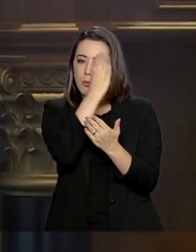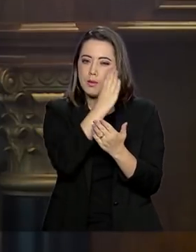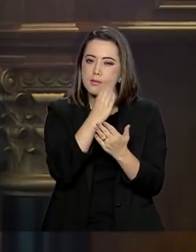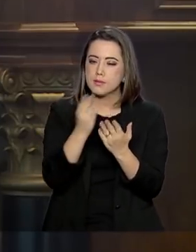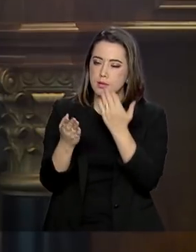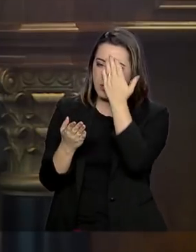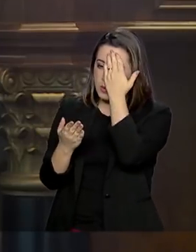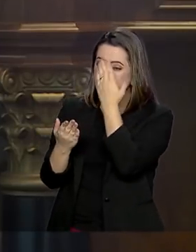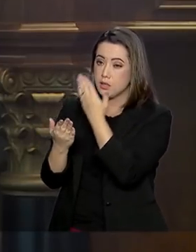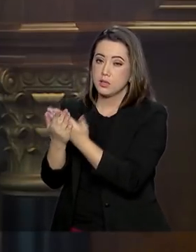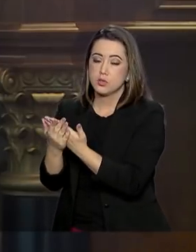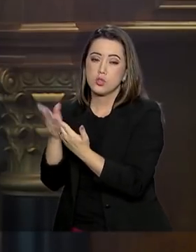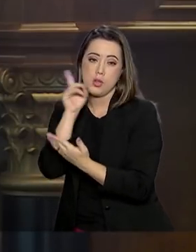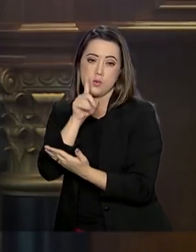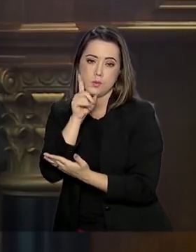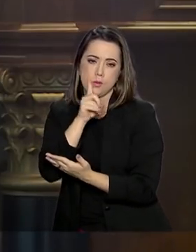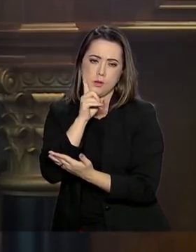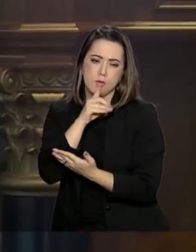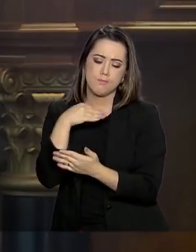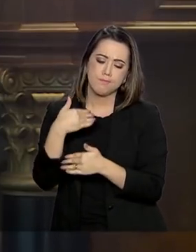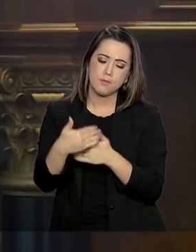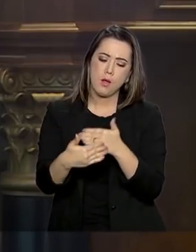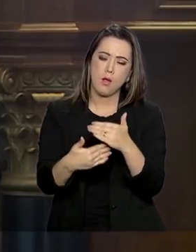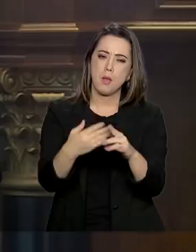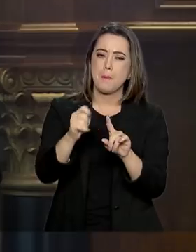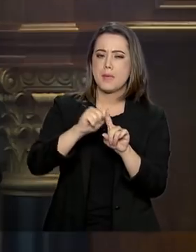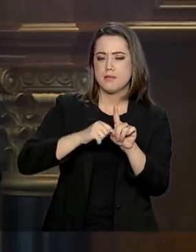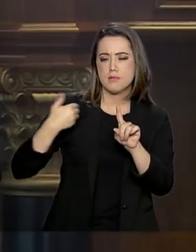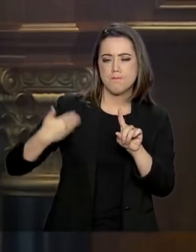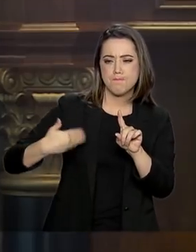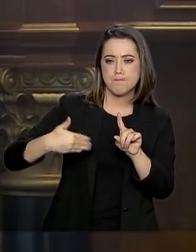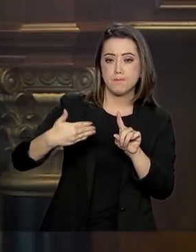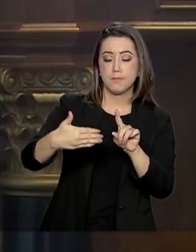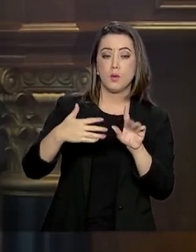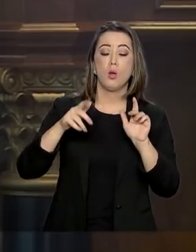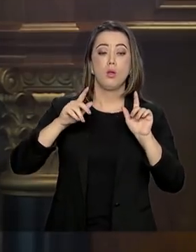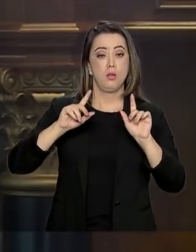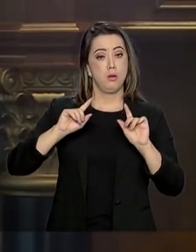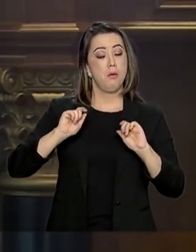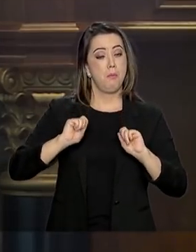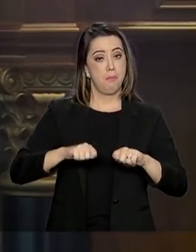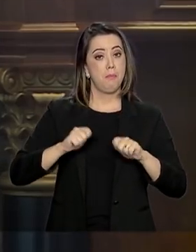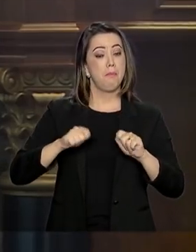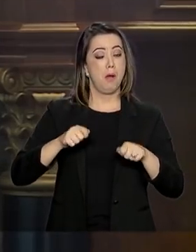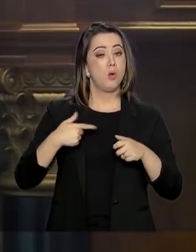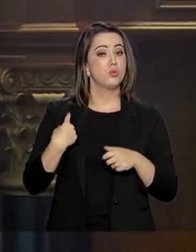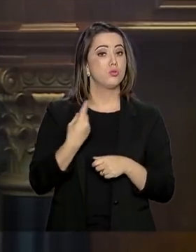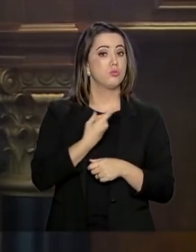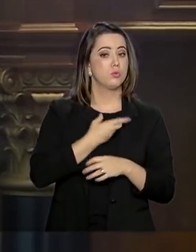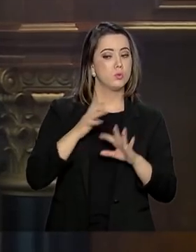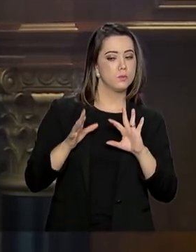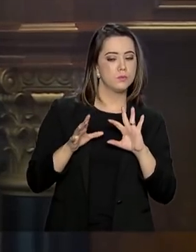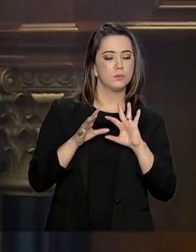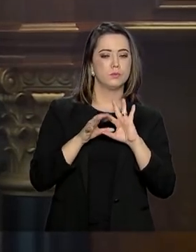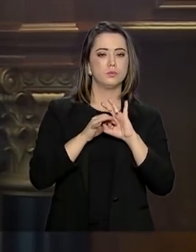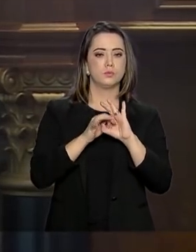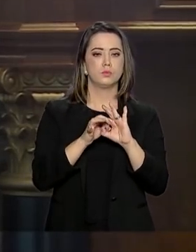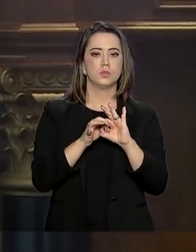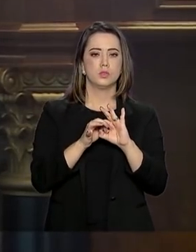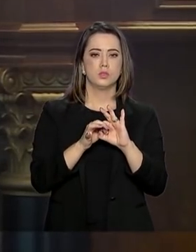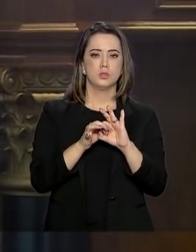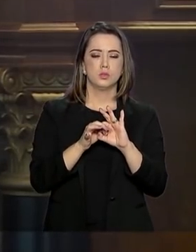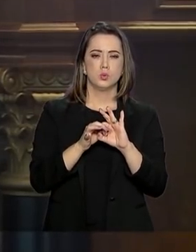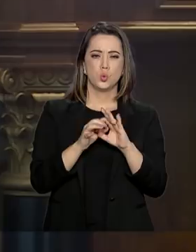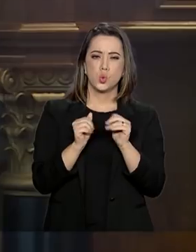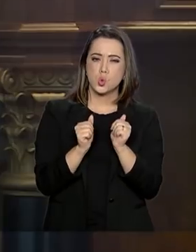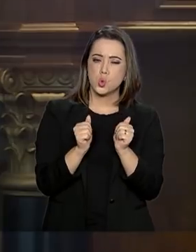ao longo desses últimos meses pode nos levar a irmanados,